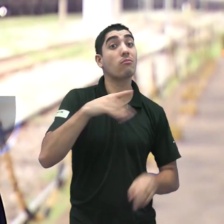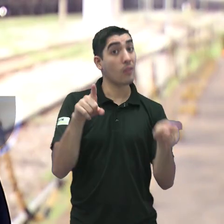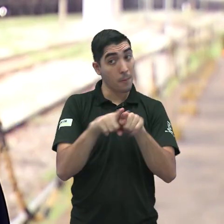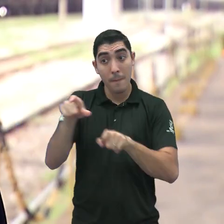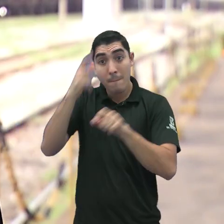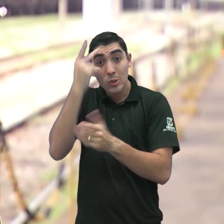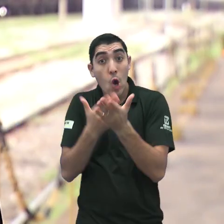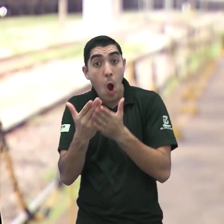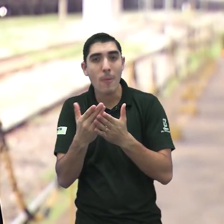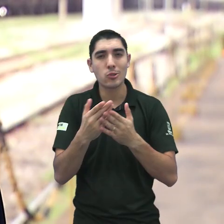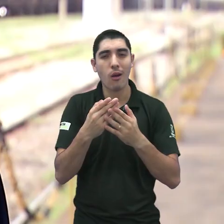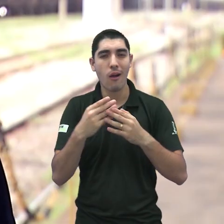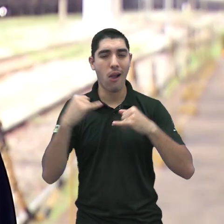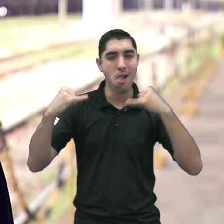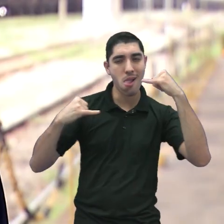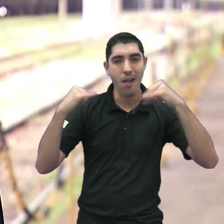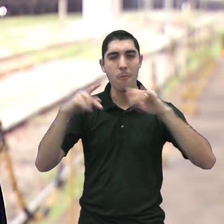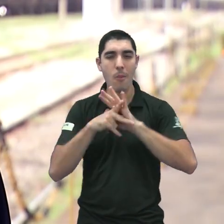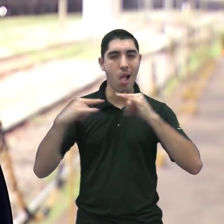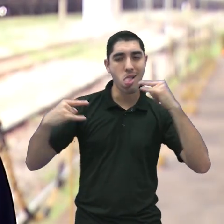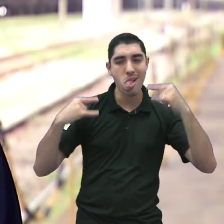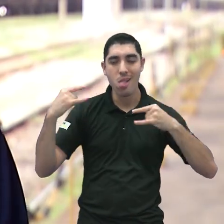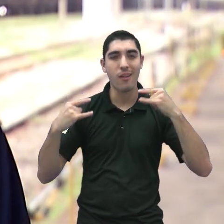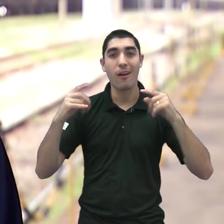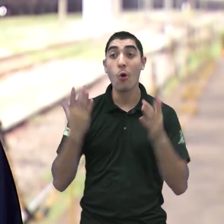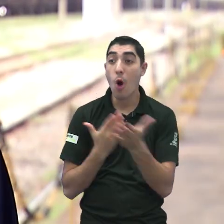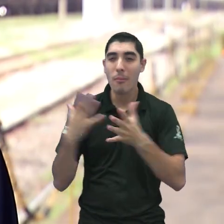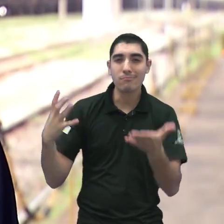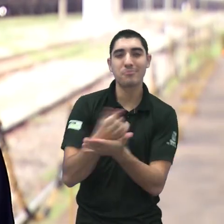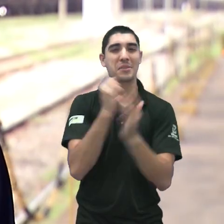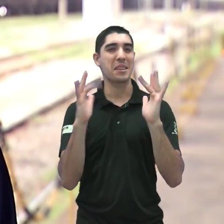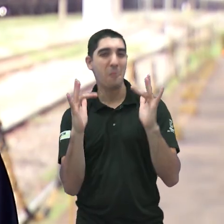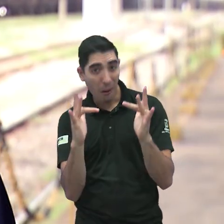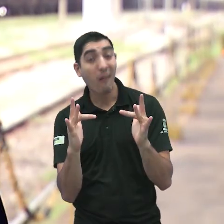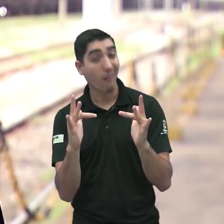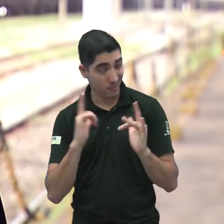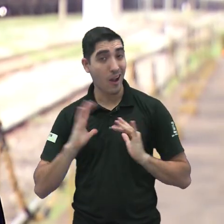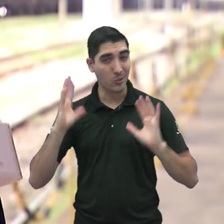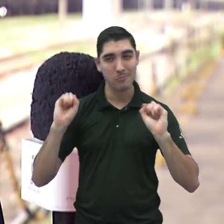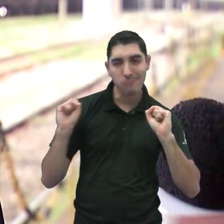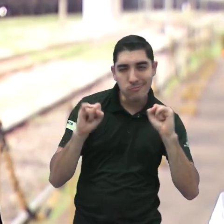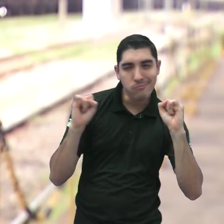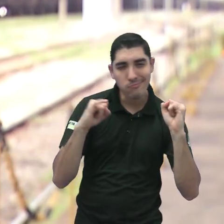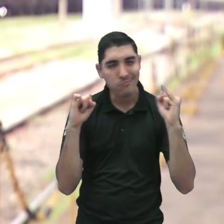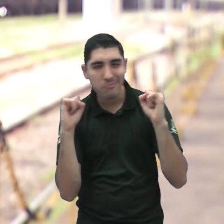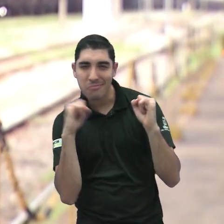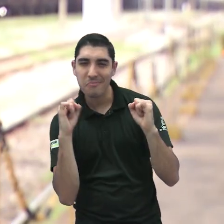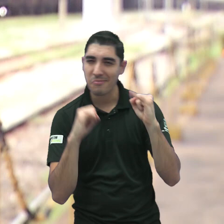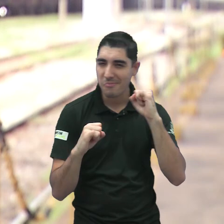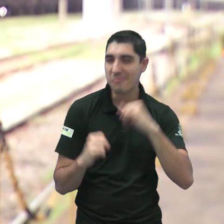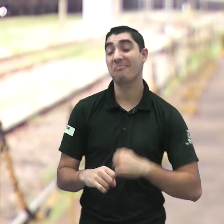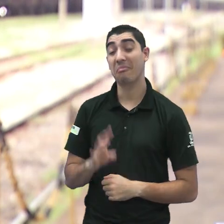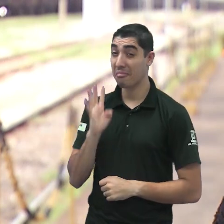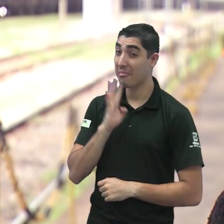que rolaram aqui na pracinha, aqui, muitos casamentos que aconteceram graças aqui à estação do trem. Que legal, e falando nisso,